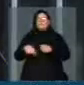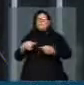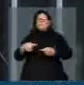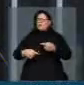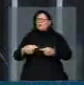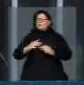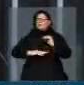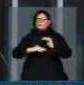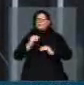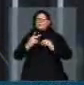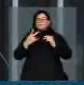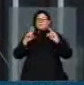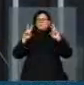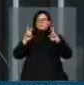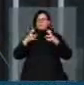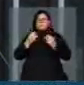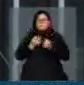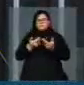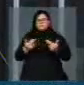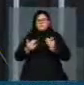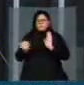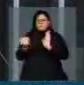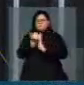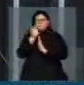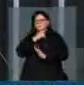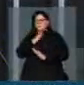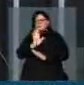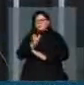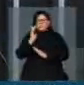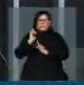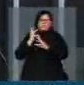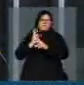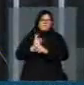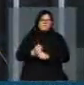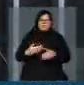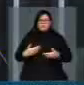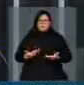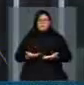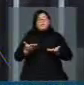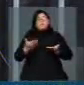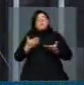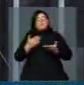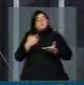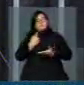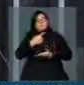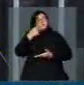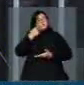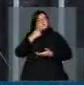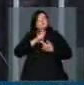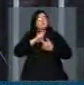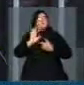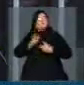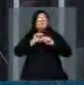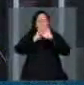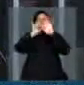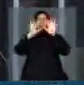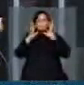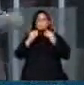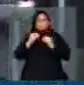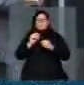torno deste assunto. Muita coisa avançou daquela época até hoje, embora se deva também deixar claro que há muito por